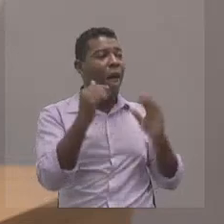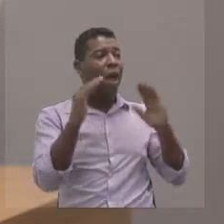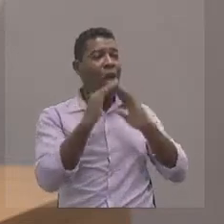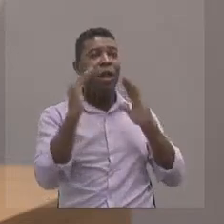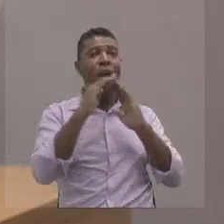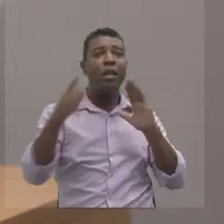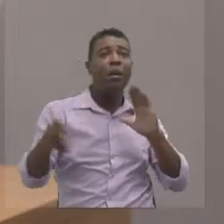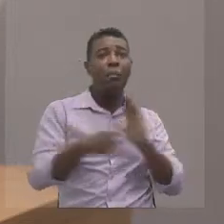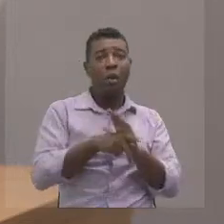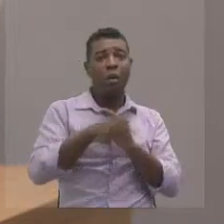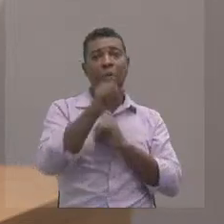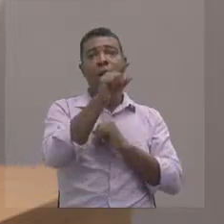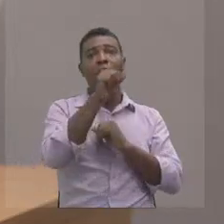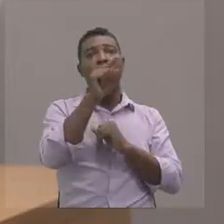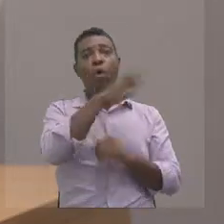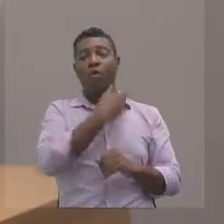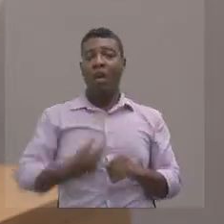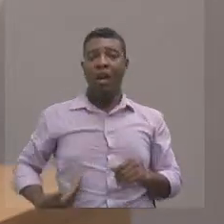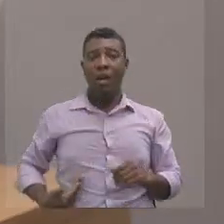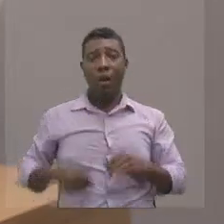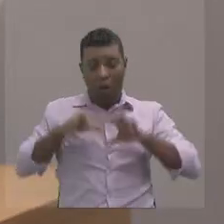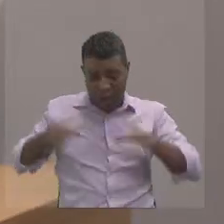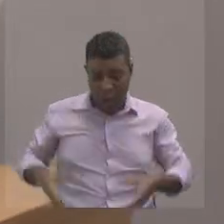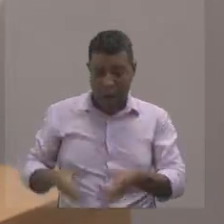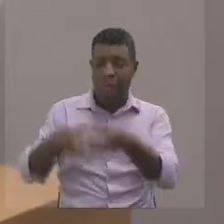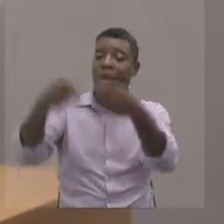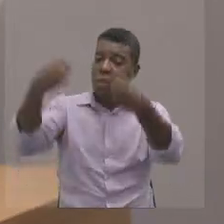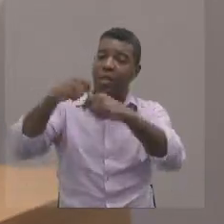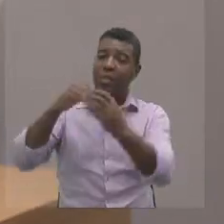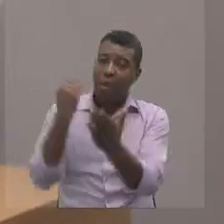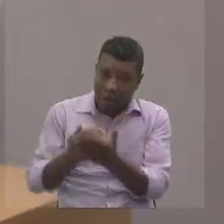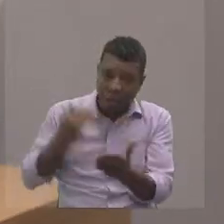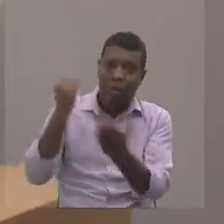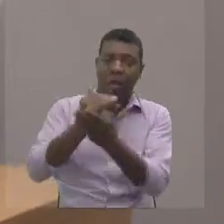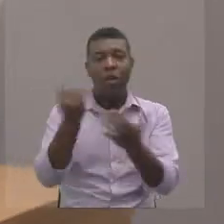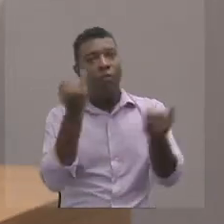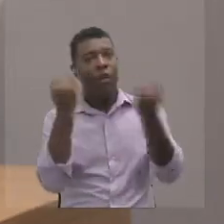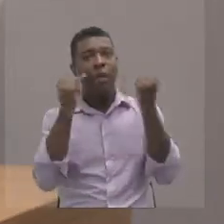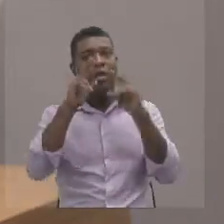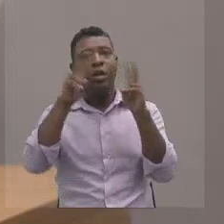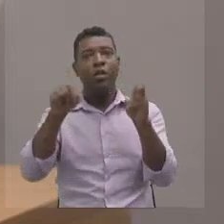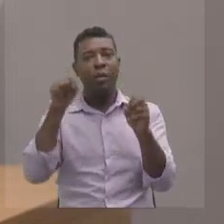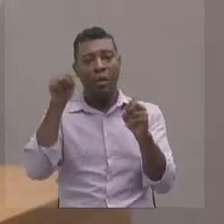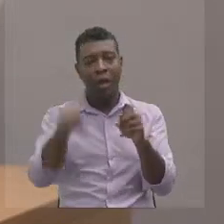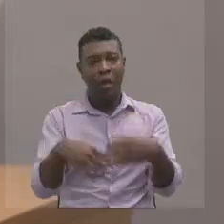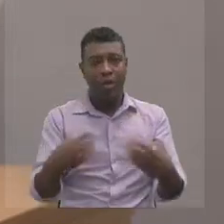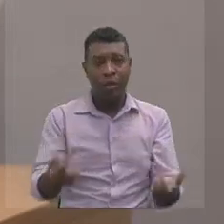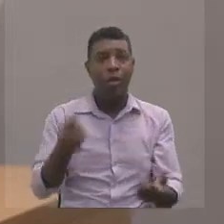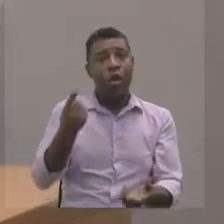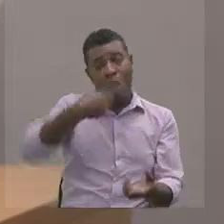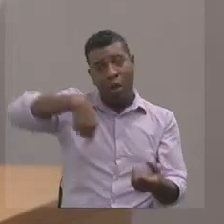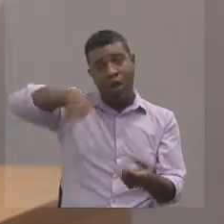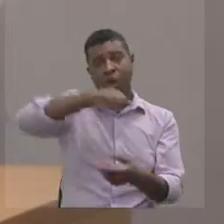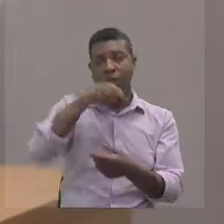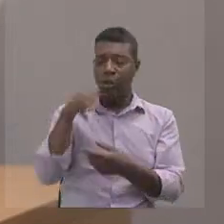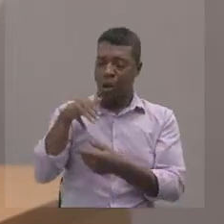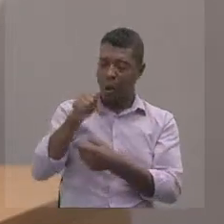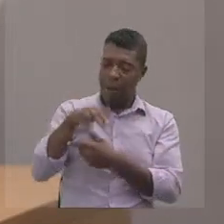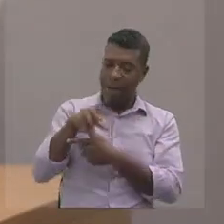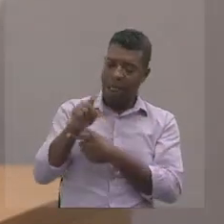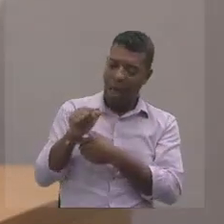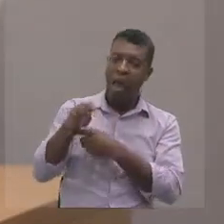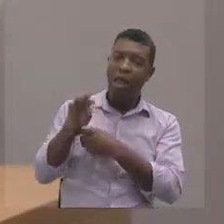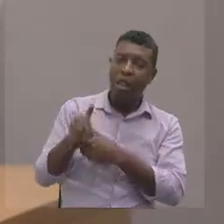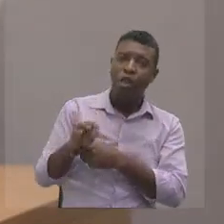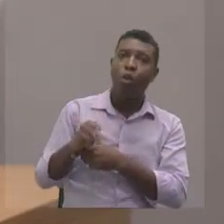escandaloso e de fato a comissão precisa de mais informações sobre isso e o nosso mandato também já representou no TSE